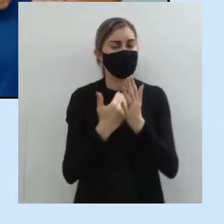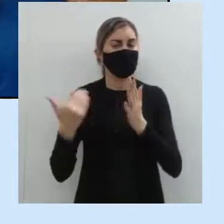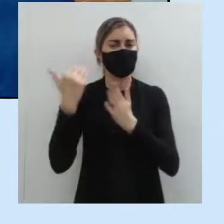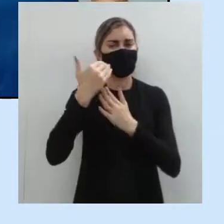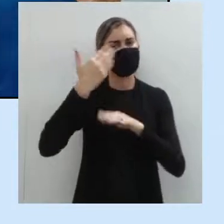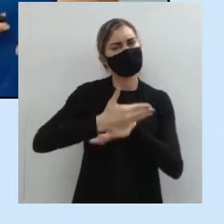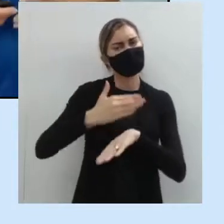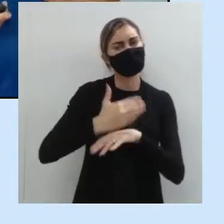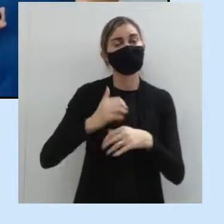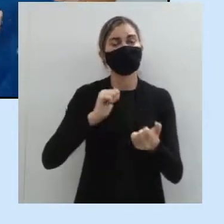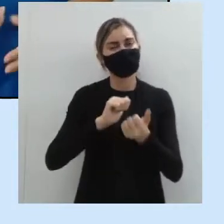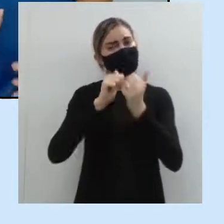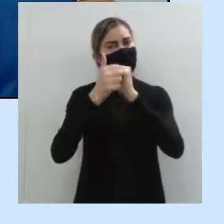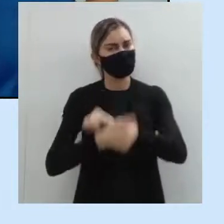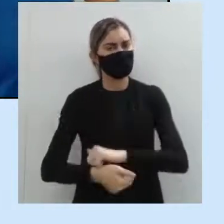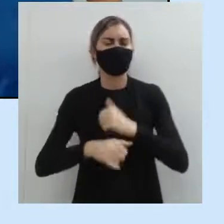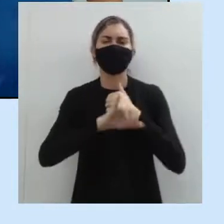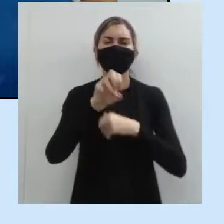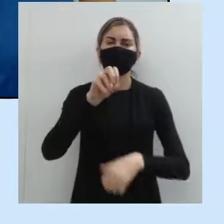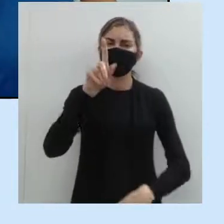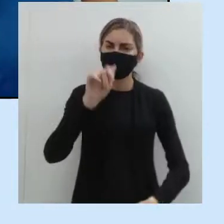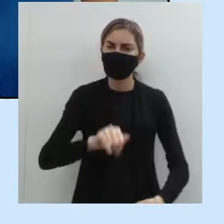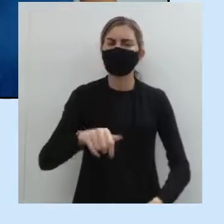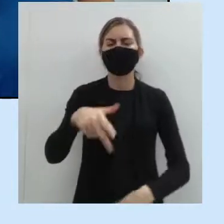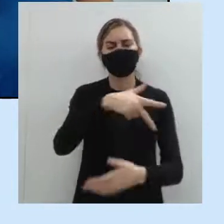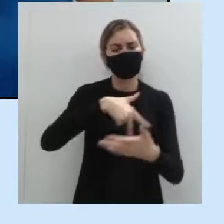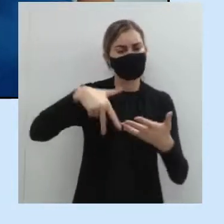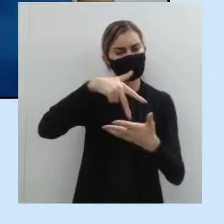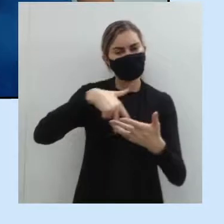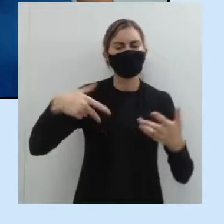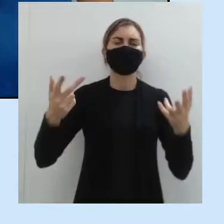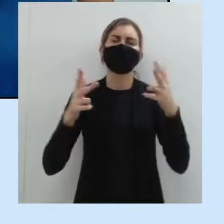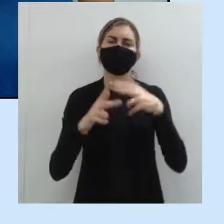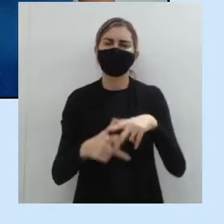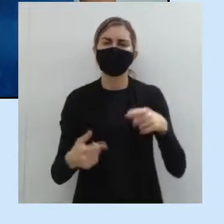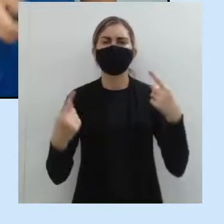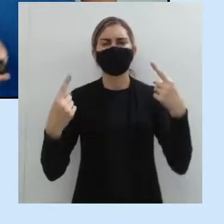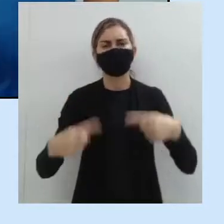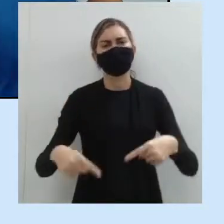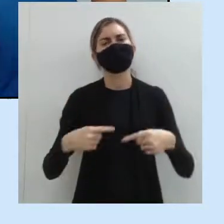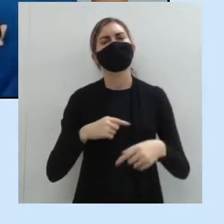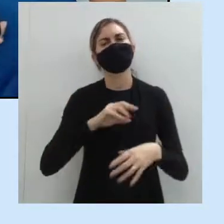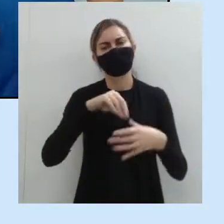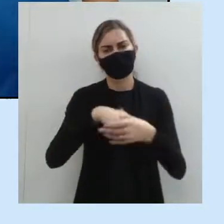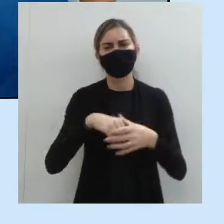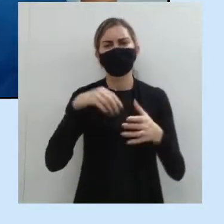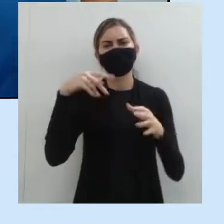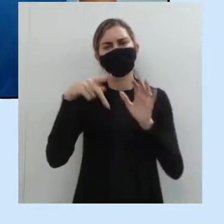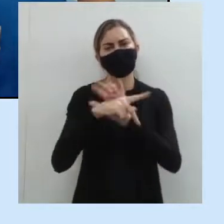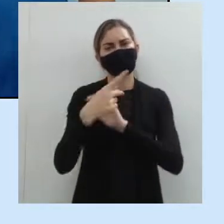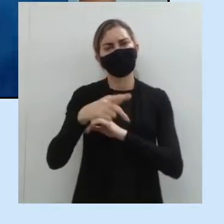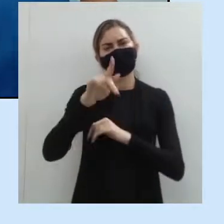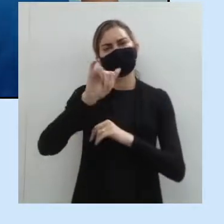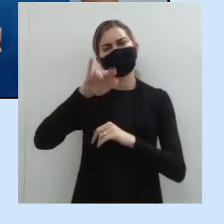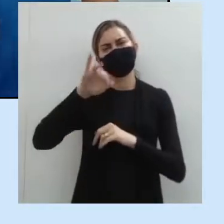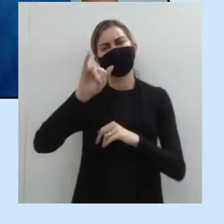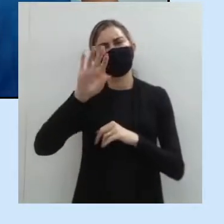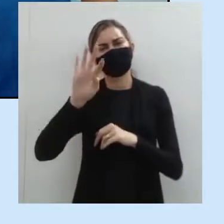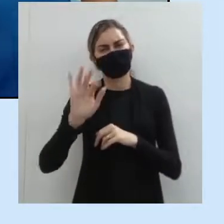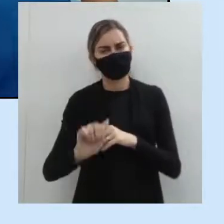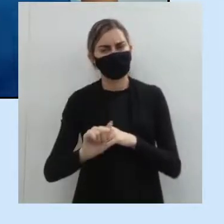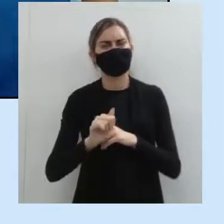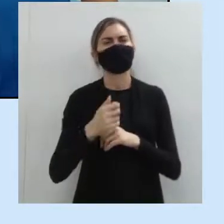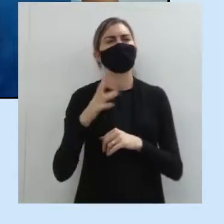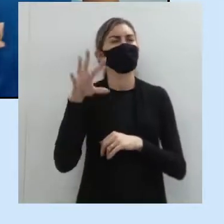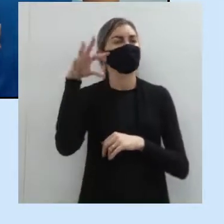maior nos esportes, nos jogos, na luta, na dança, ou até dentro do universo da própria ginástica. Então, a ginástica está